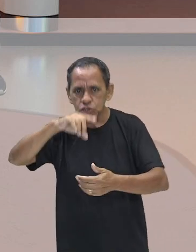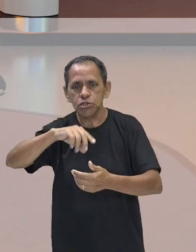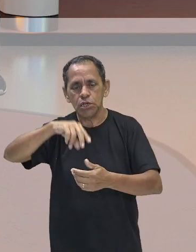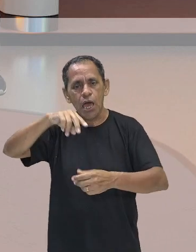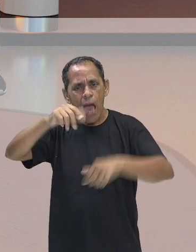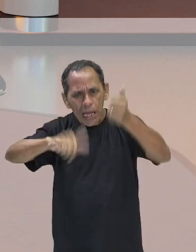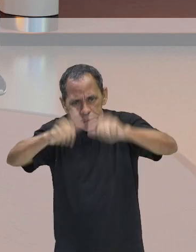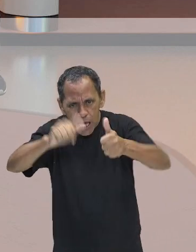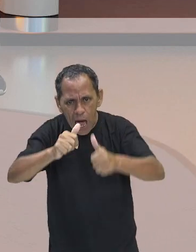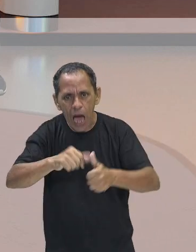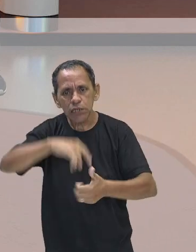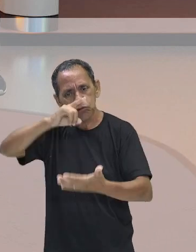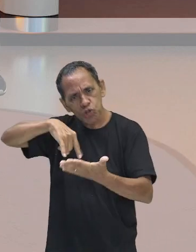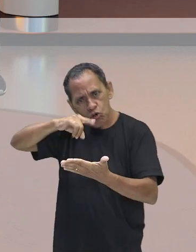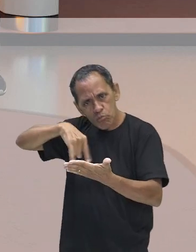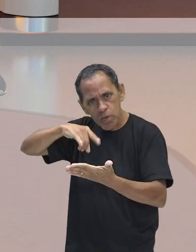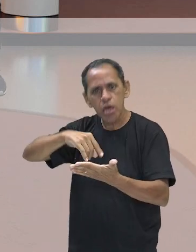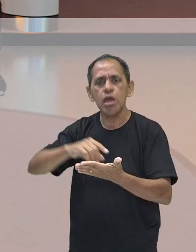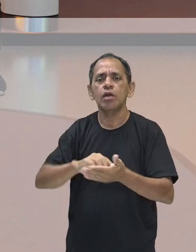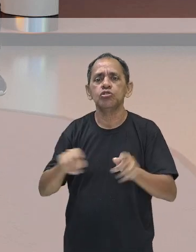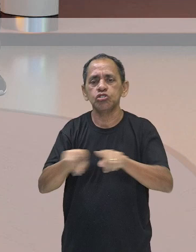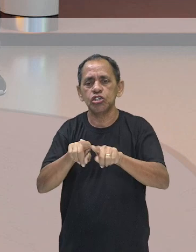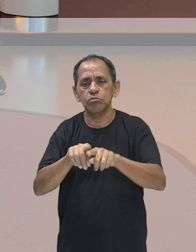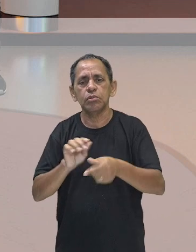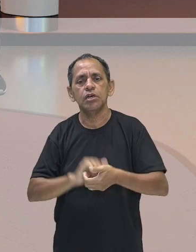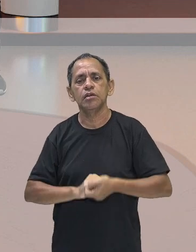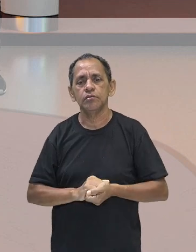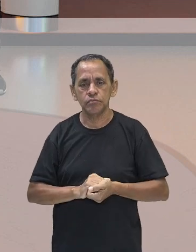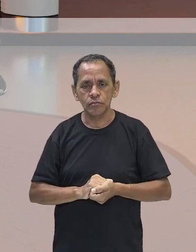análise de dados, do resgate, galera,